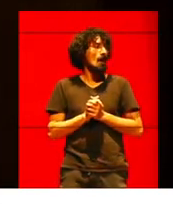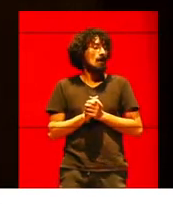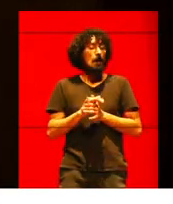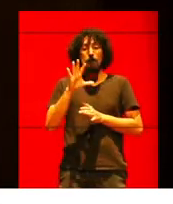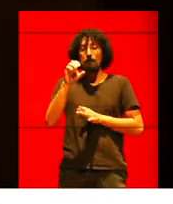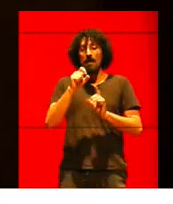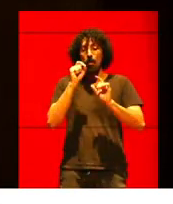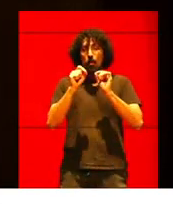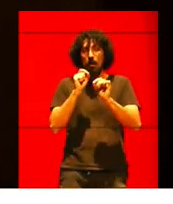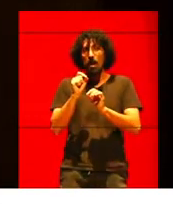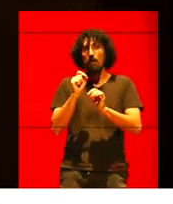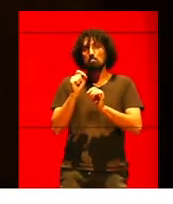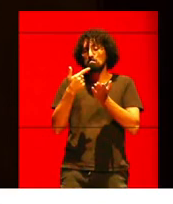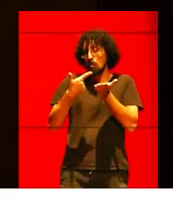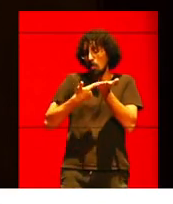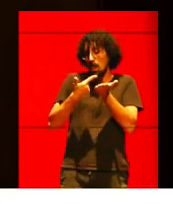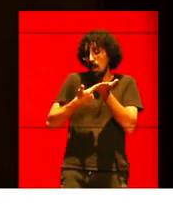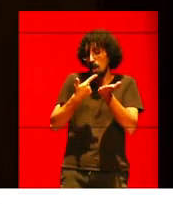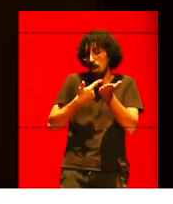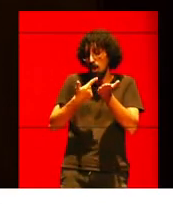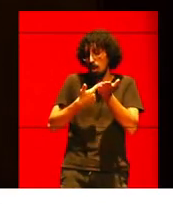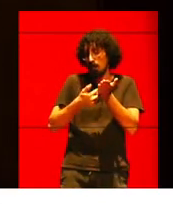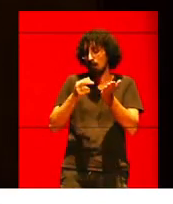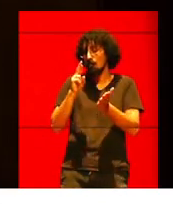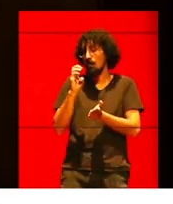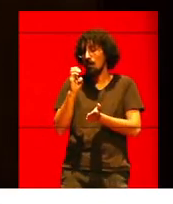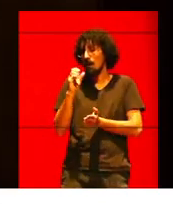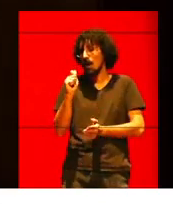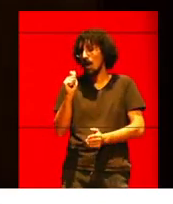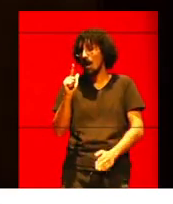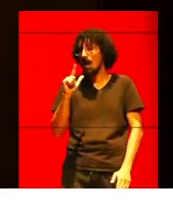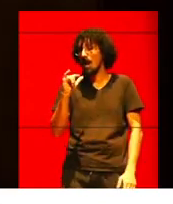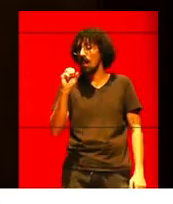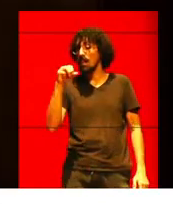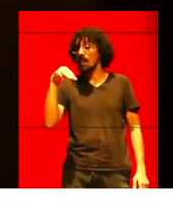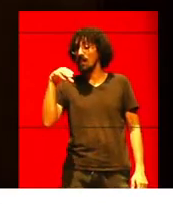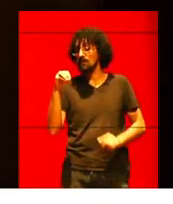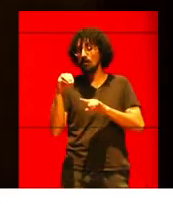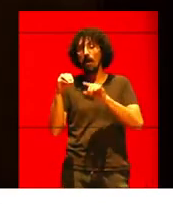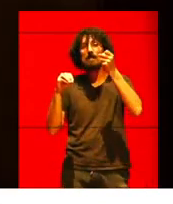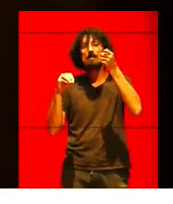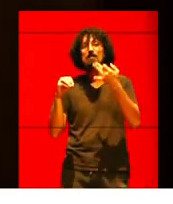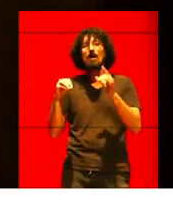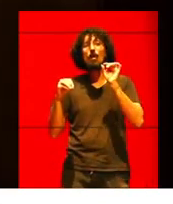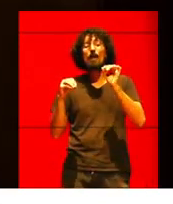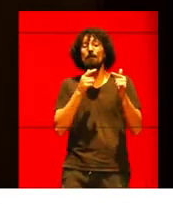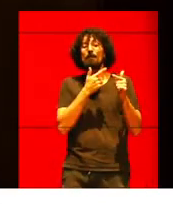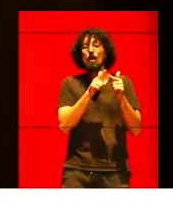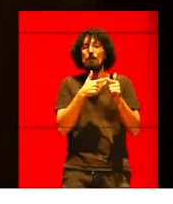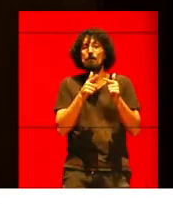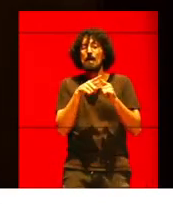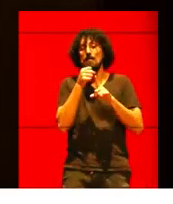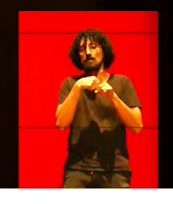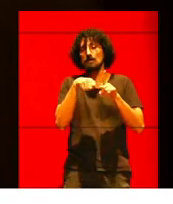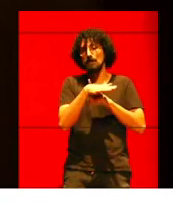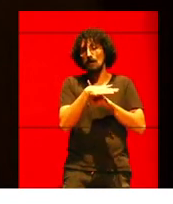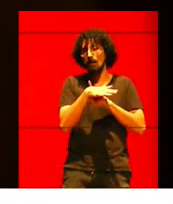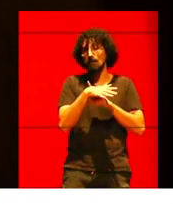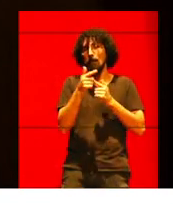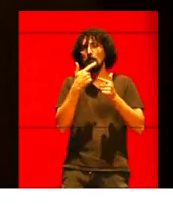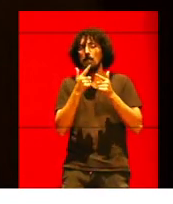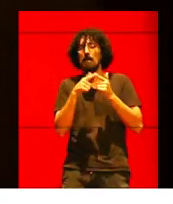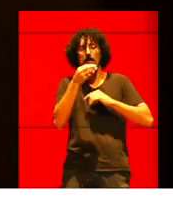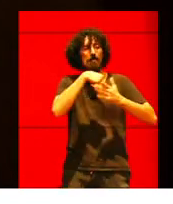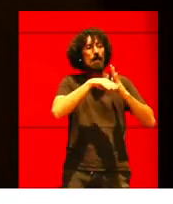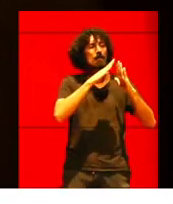pegar uma literatura que escancara os problemas da sociedade. Escola tem problema?